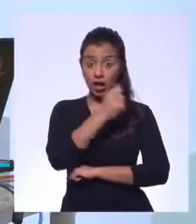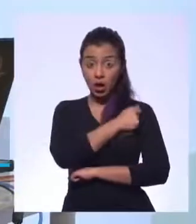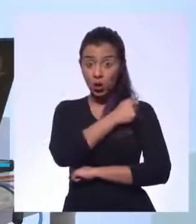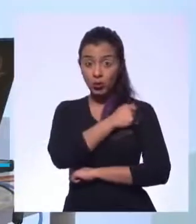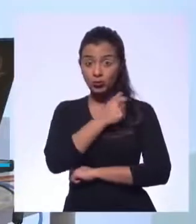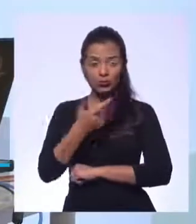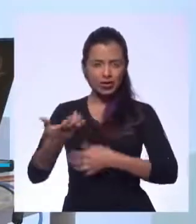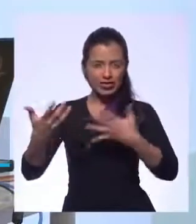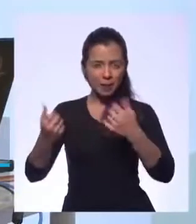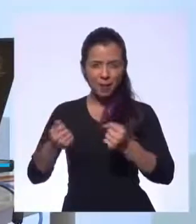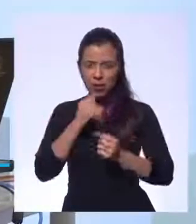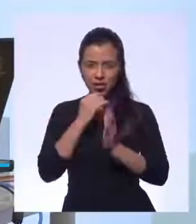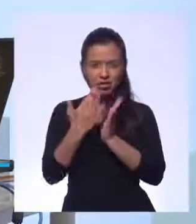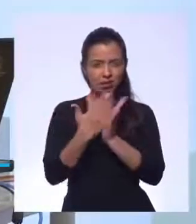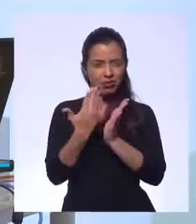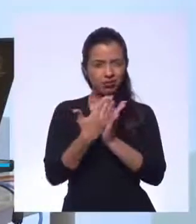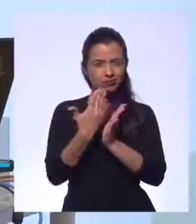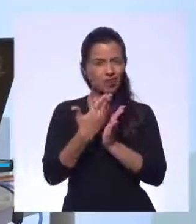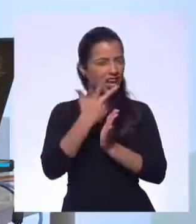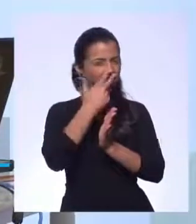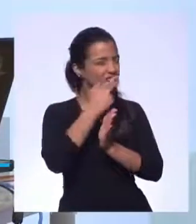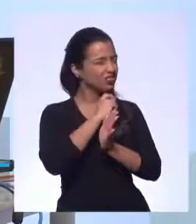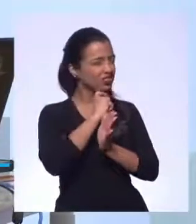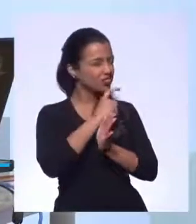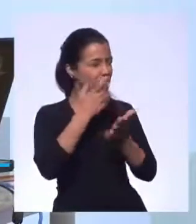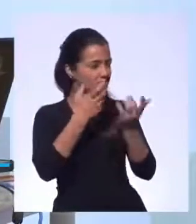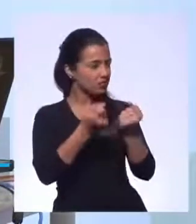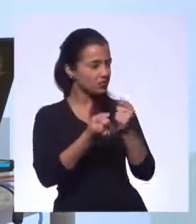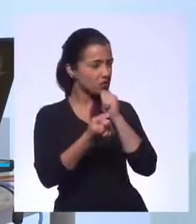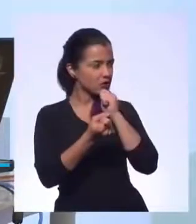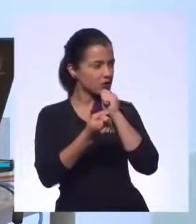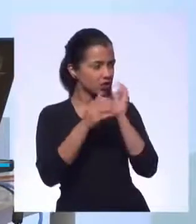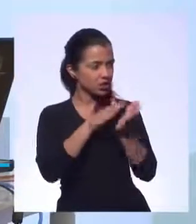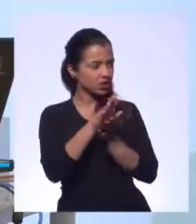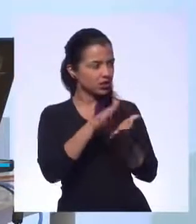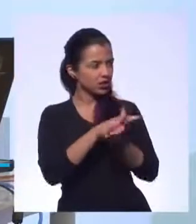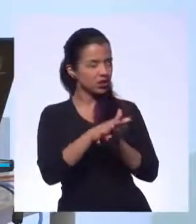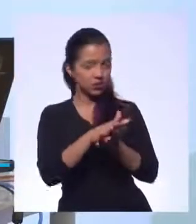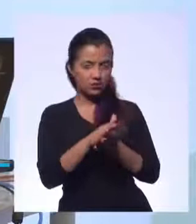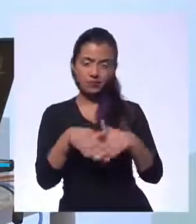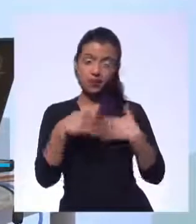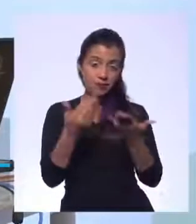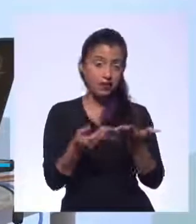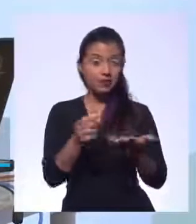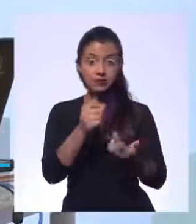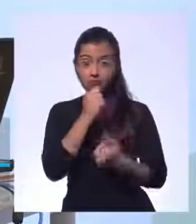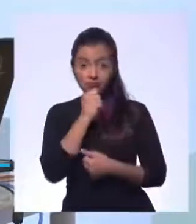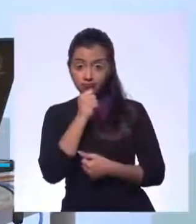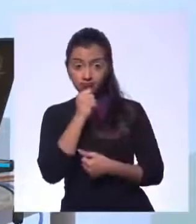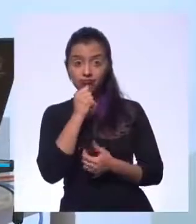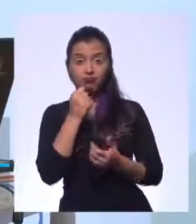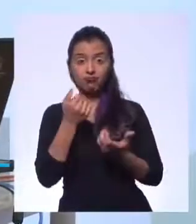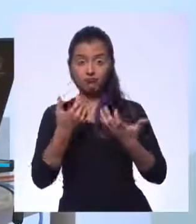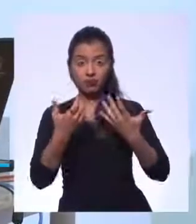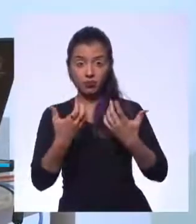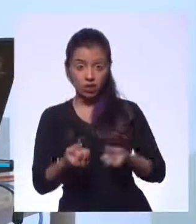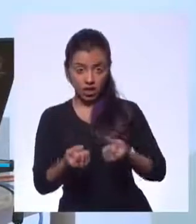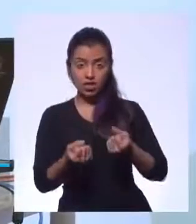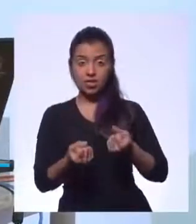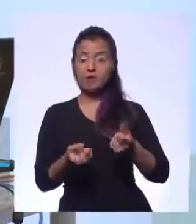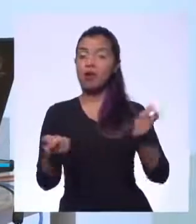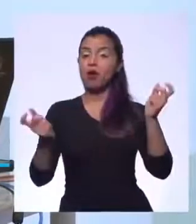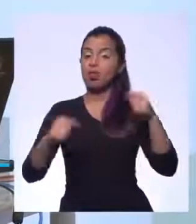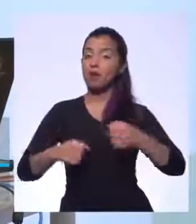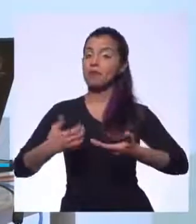esse caderno, que eu acho que ninguém recebeu, não sei se ele foi impresso, o professor consegue puxar aquele caderno,